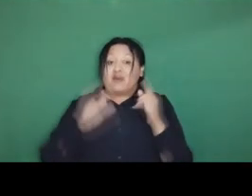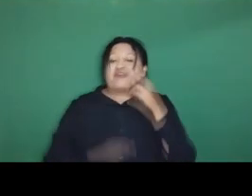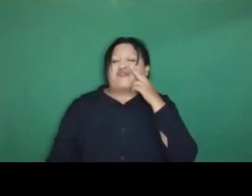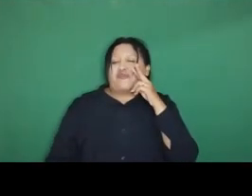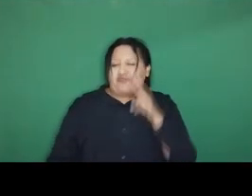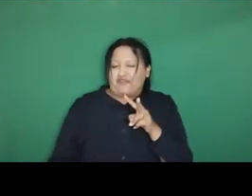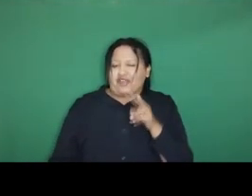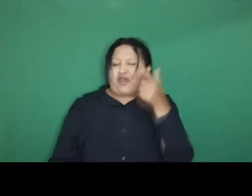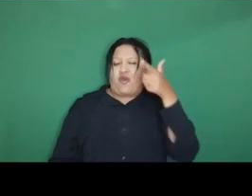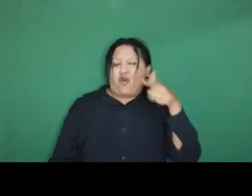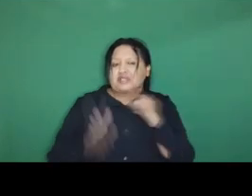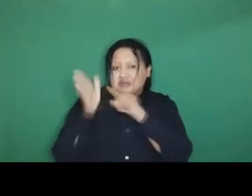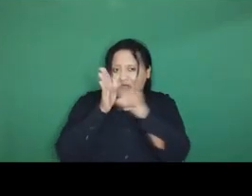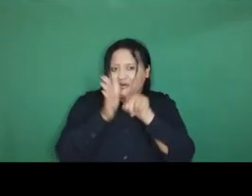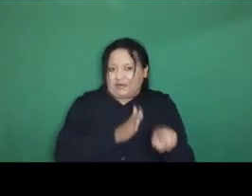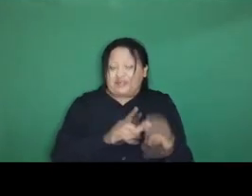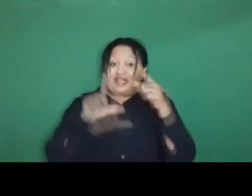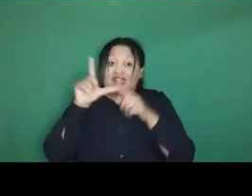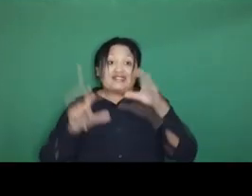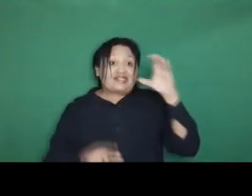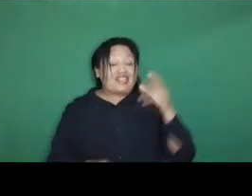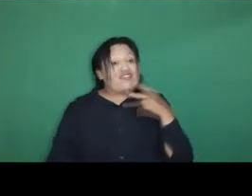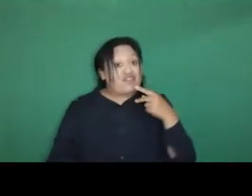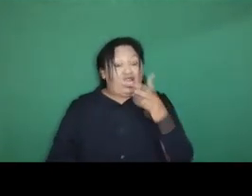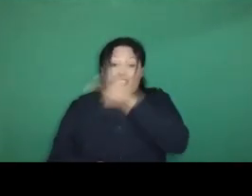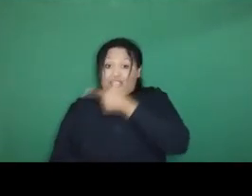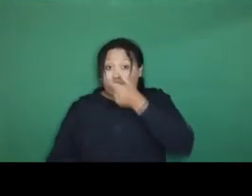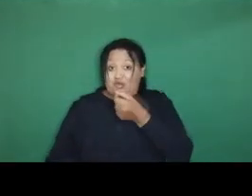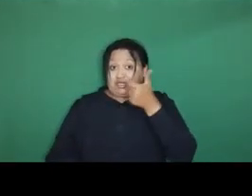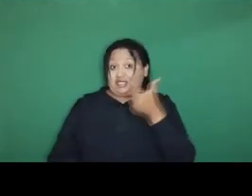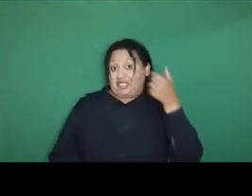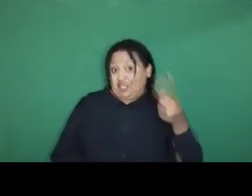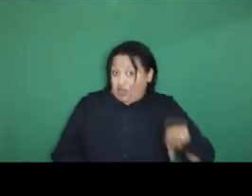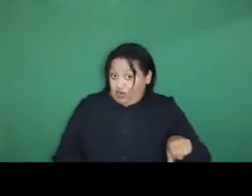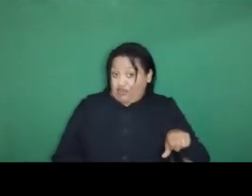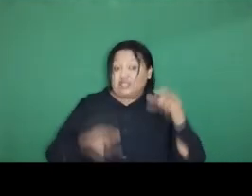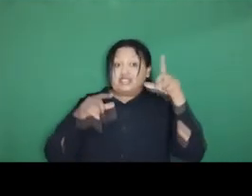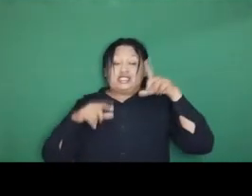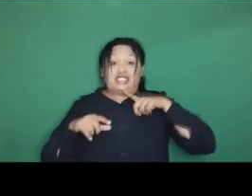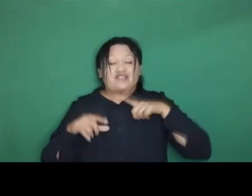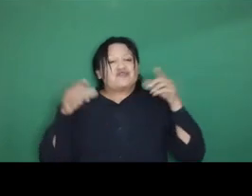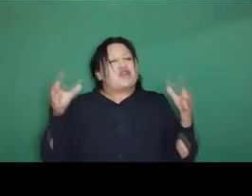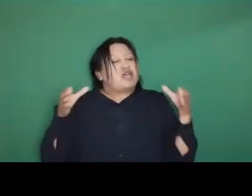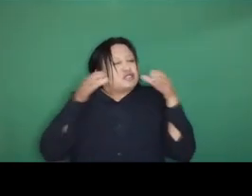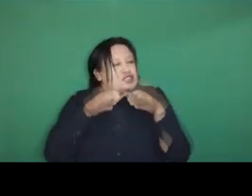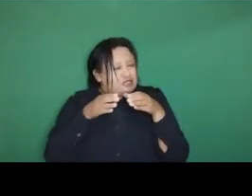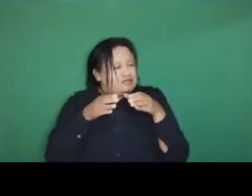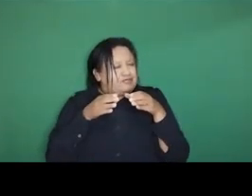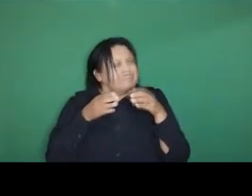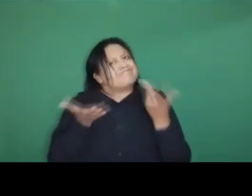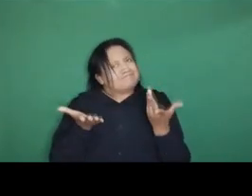lá olhar as outras alternativas na letra C diz que em 2019 houve uma redução